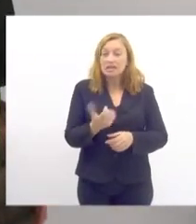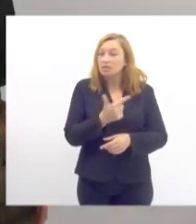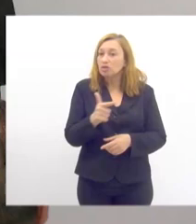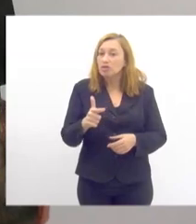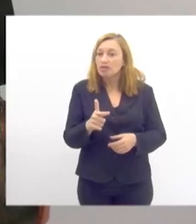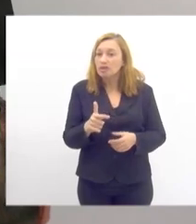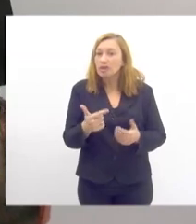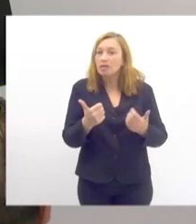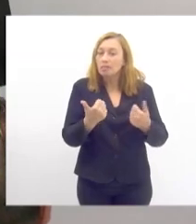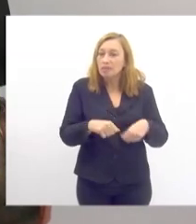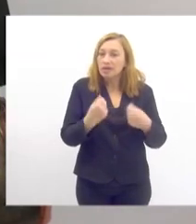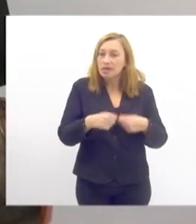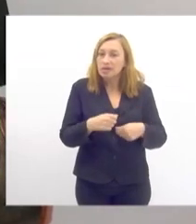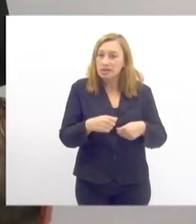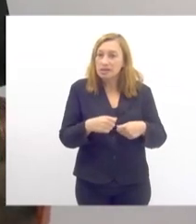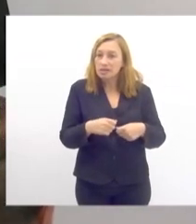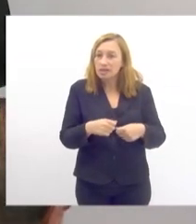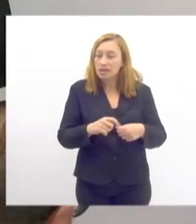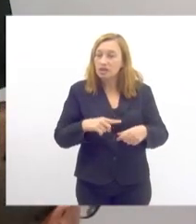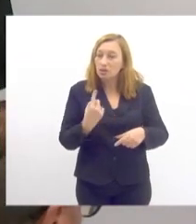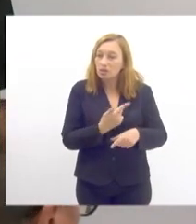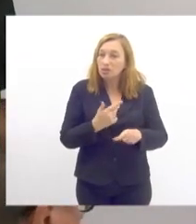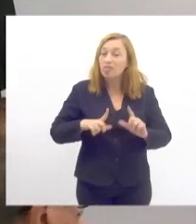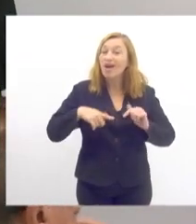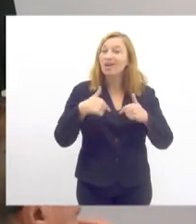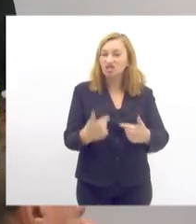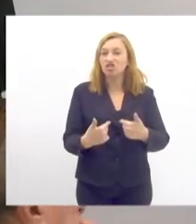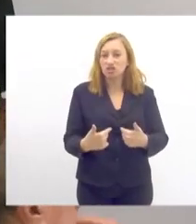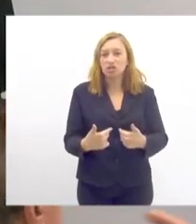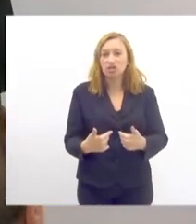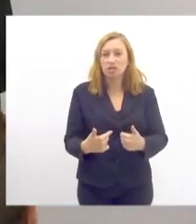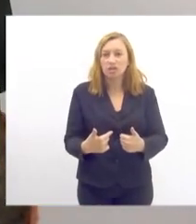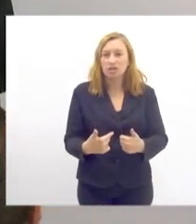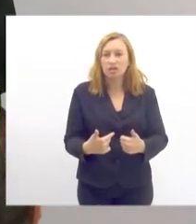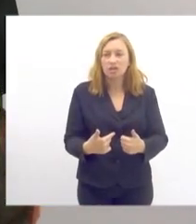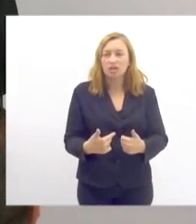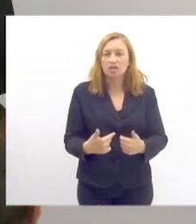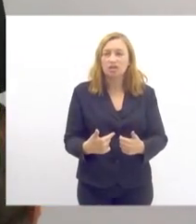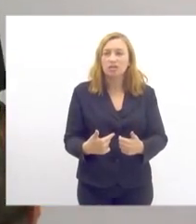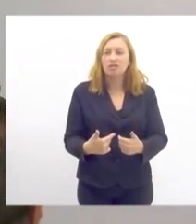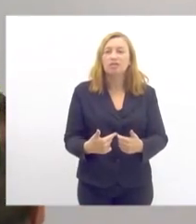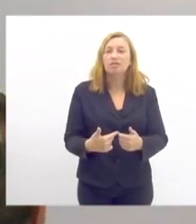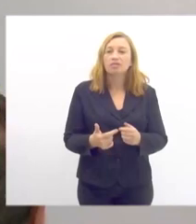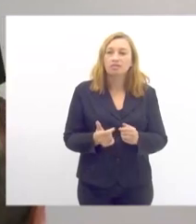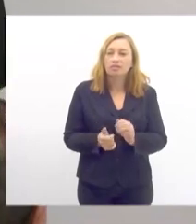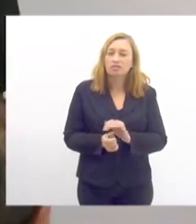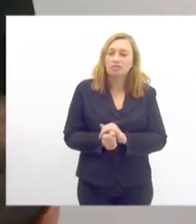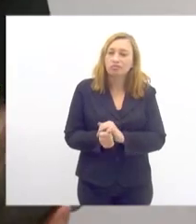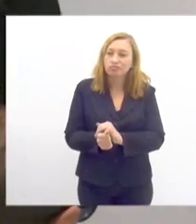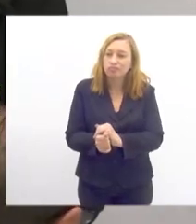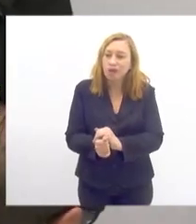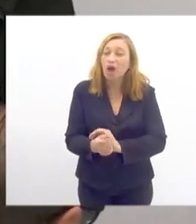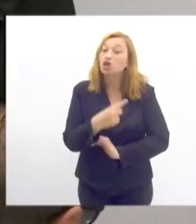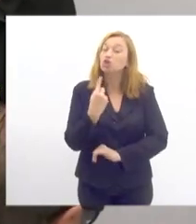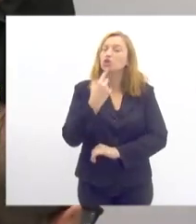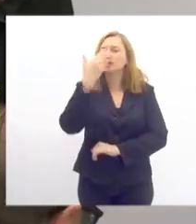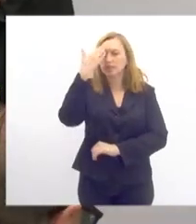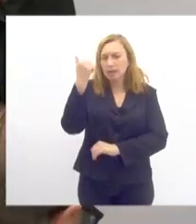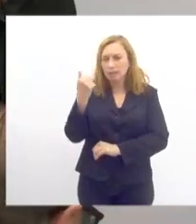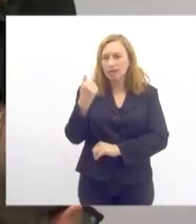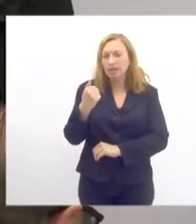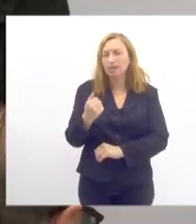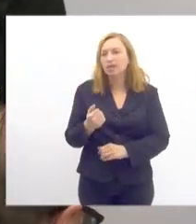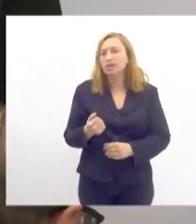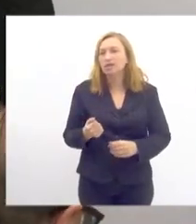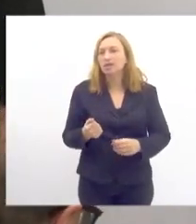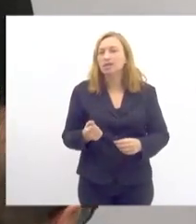fazer uma tomada de contas. Tá? E isso vem se arrastando, arrastando. E a gente sabe que uma tomada